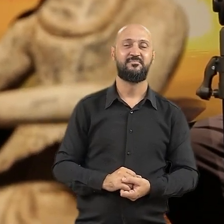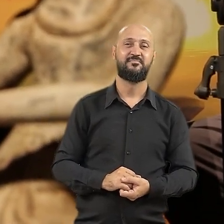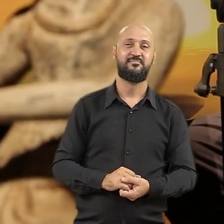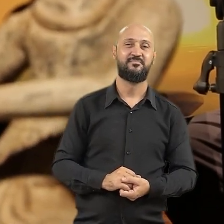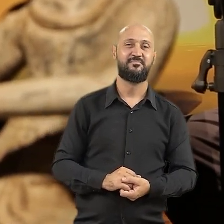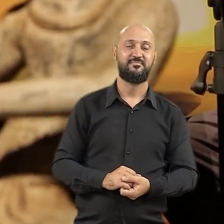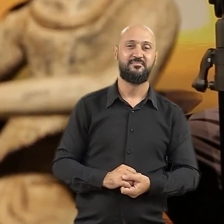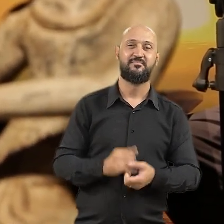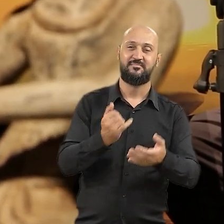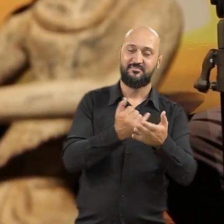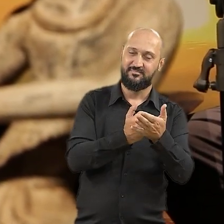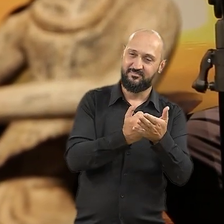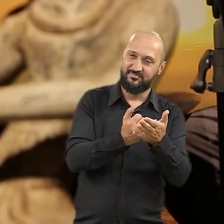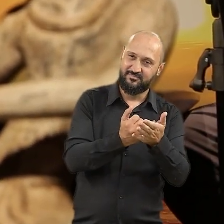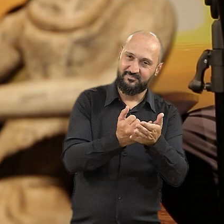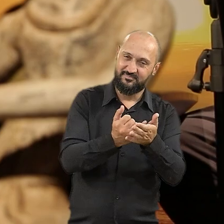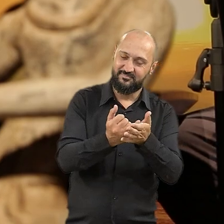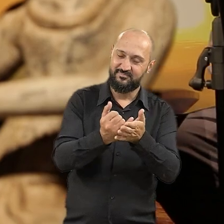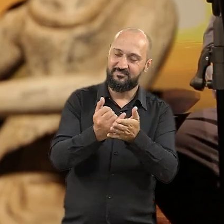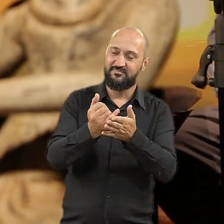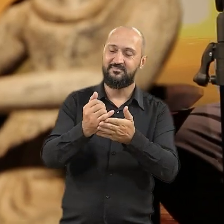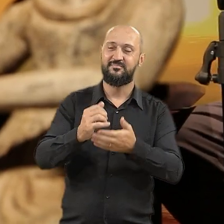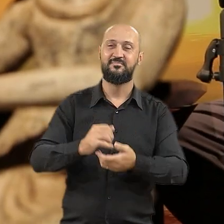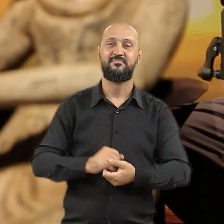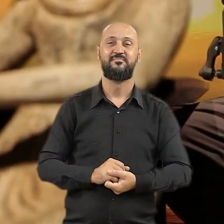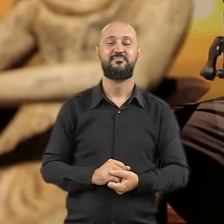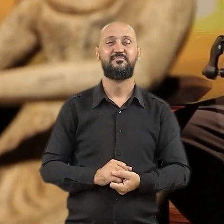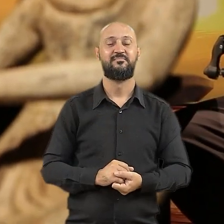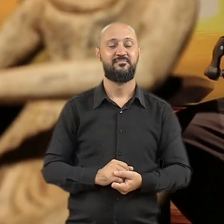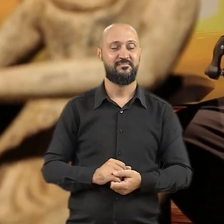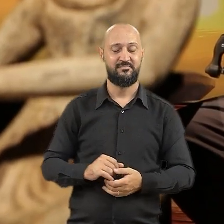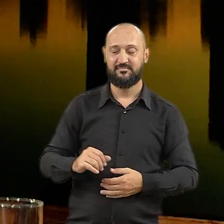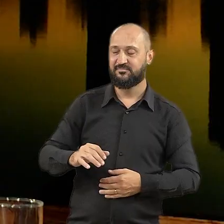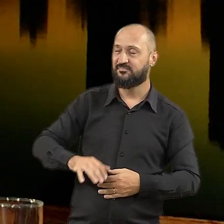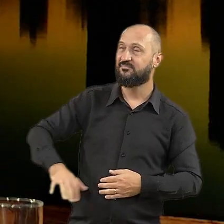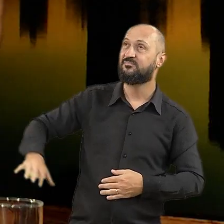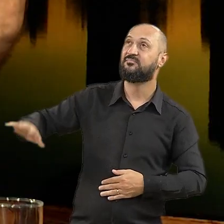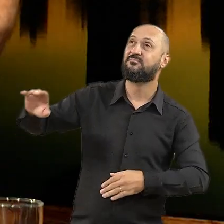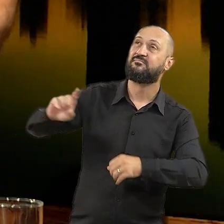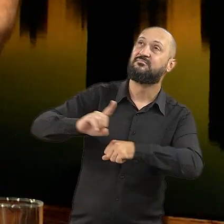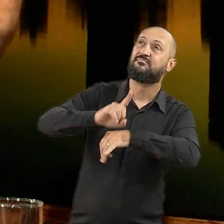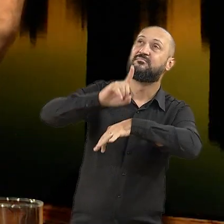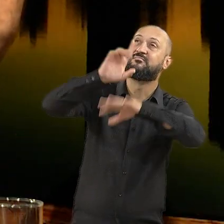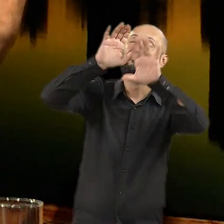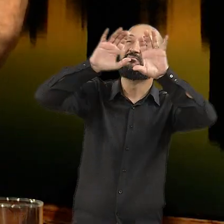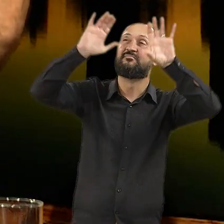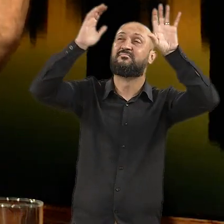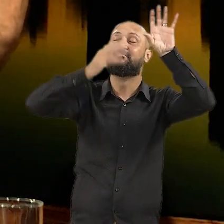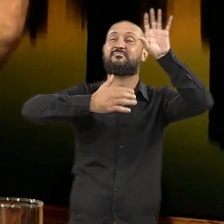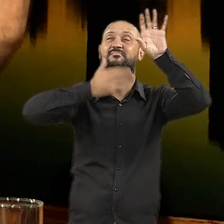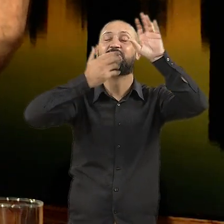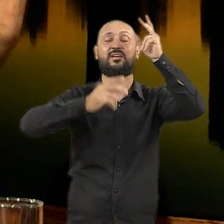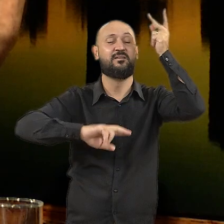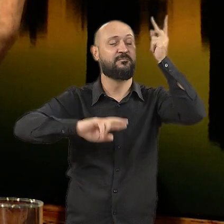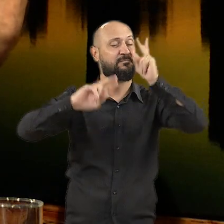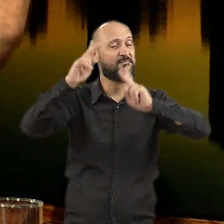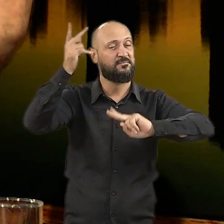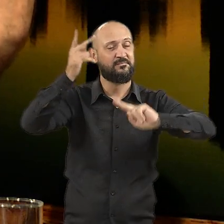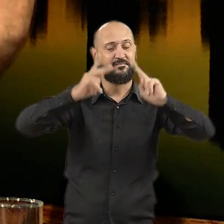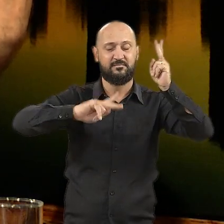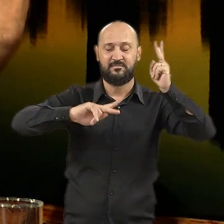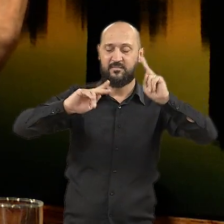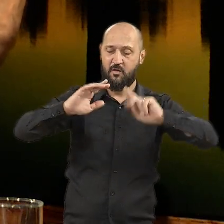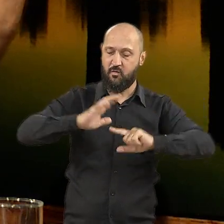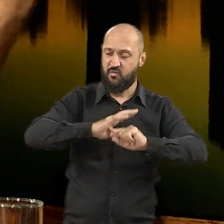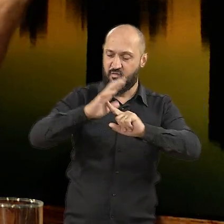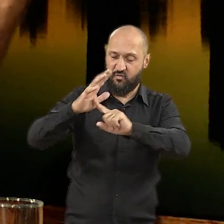A introdução é importante porque... Lindo, lindo. E doido no espaço sideral, Papai Noel no carnaval,